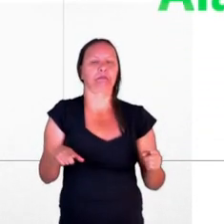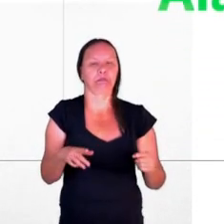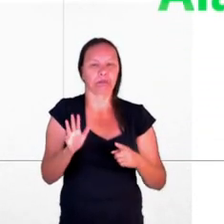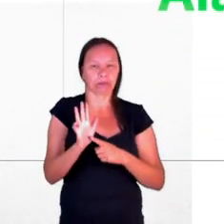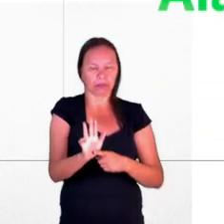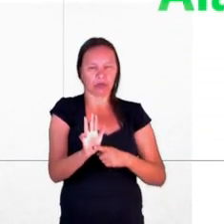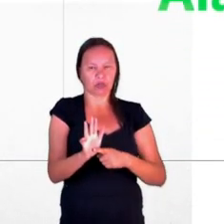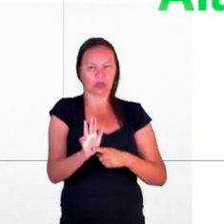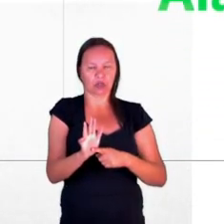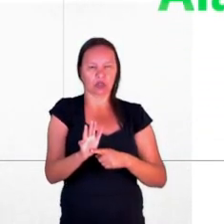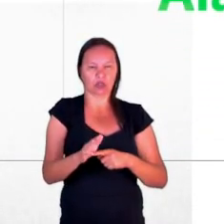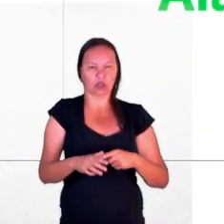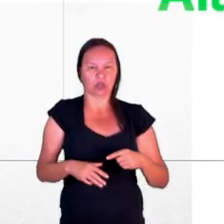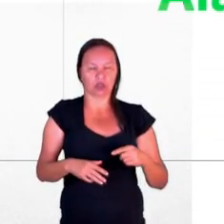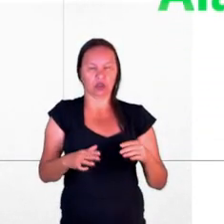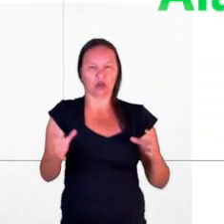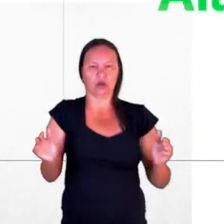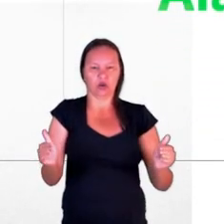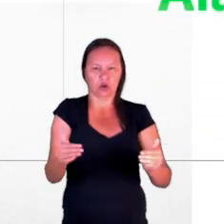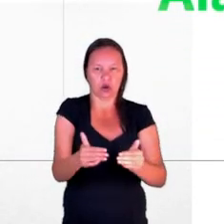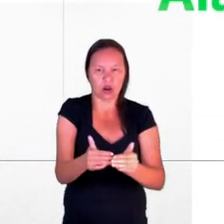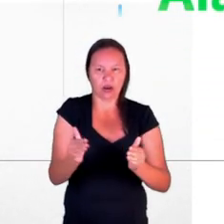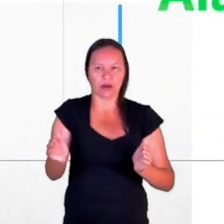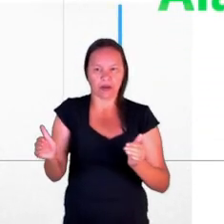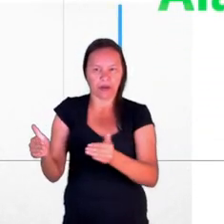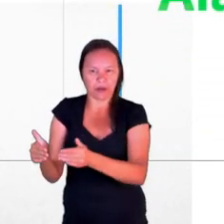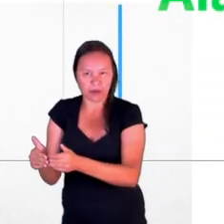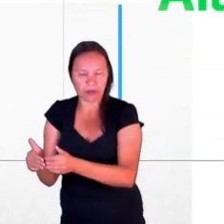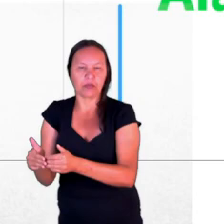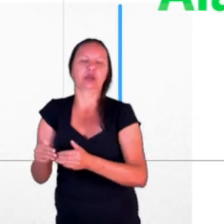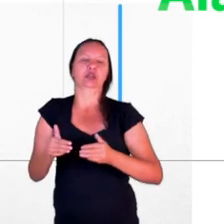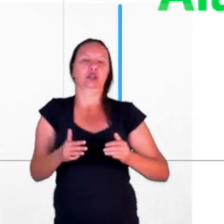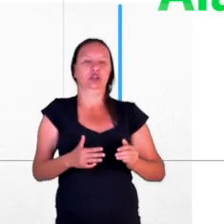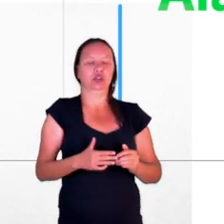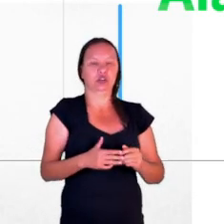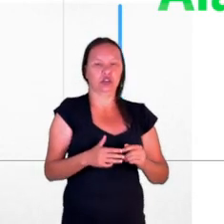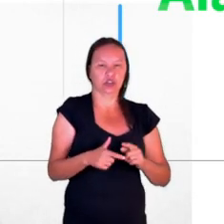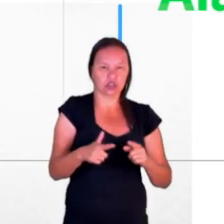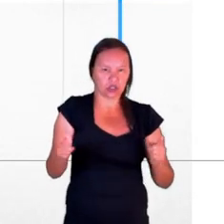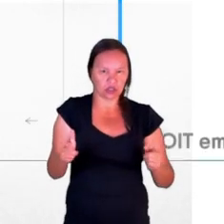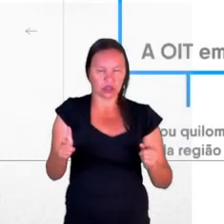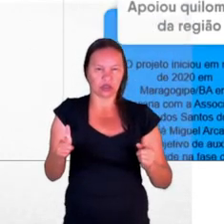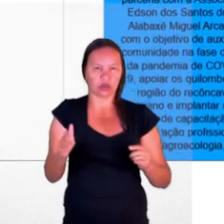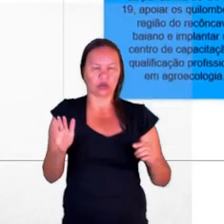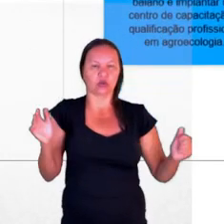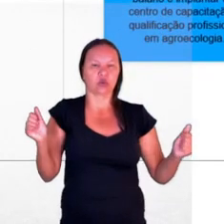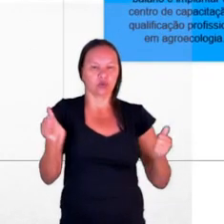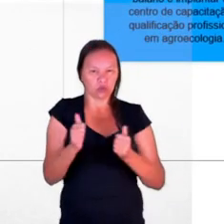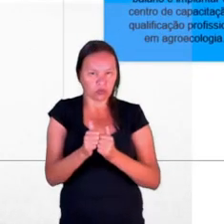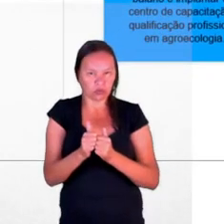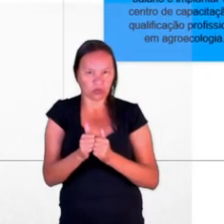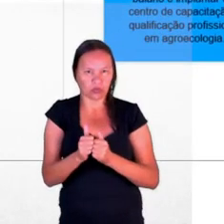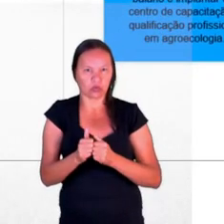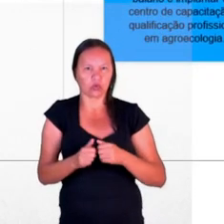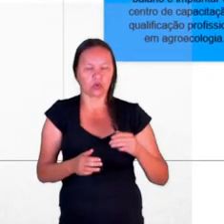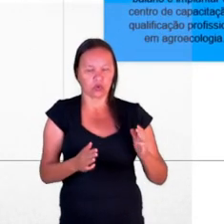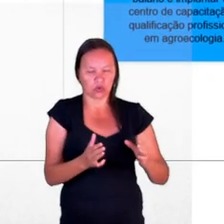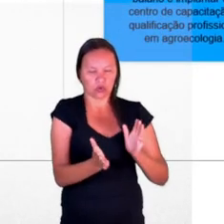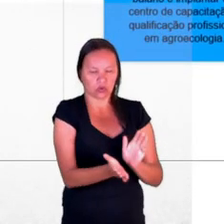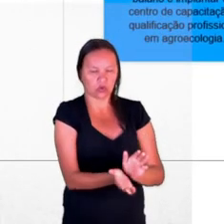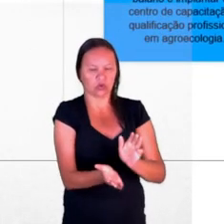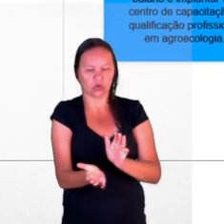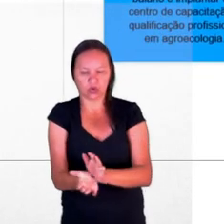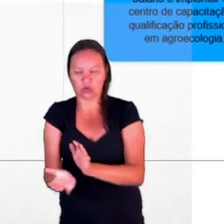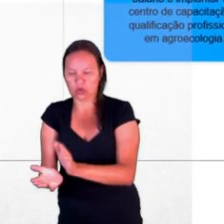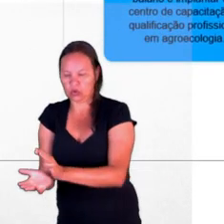interseccionalidade que abrange né essas situações e os seus diferentes impactos nós temos vários subgrupos dentro